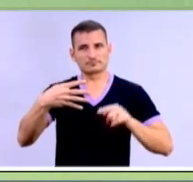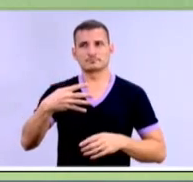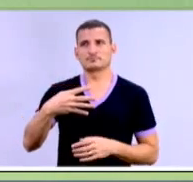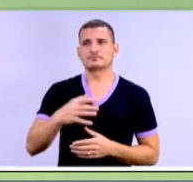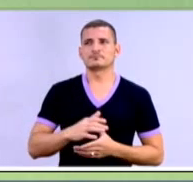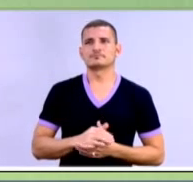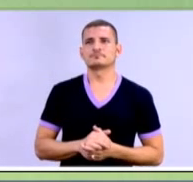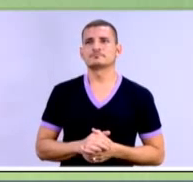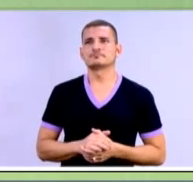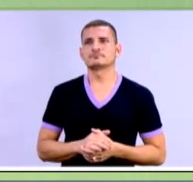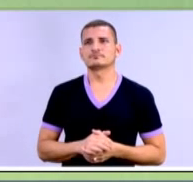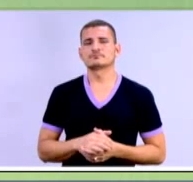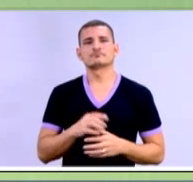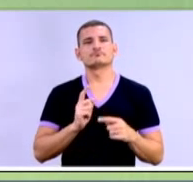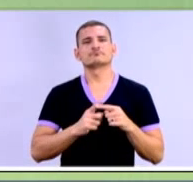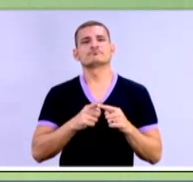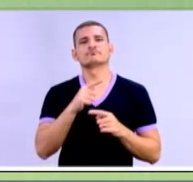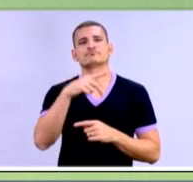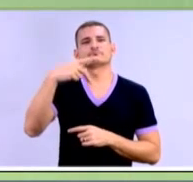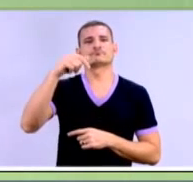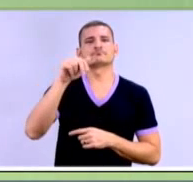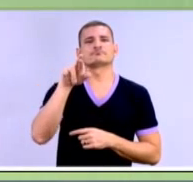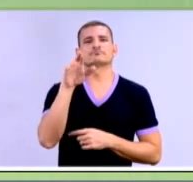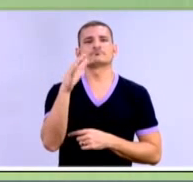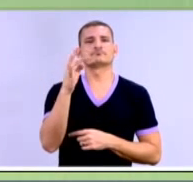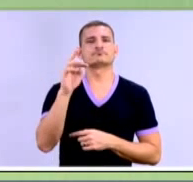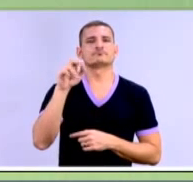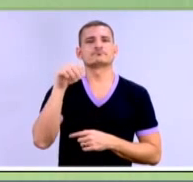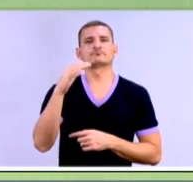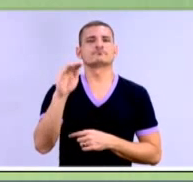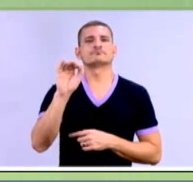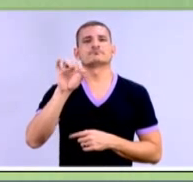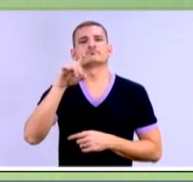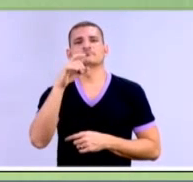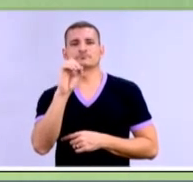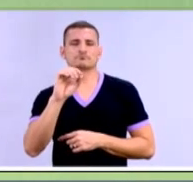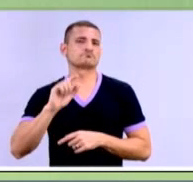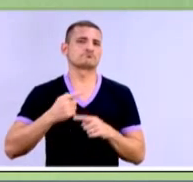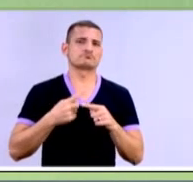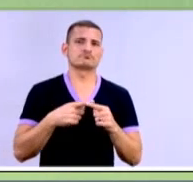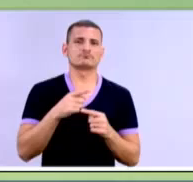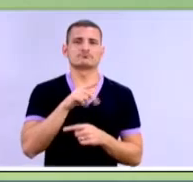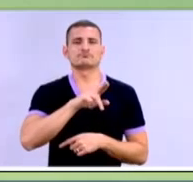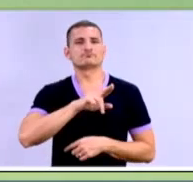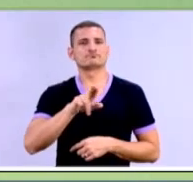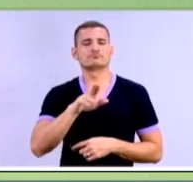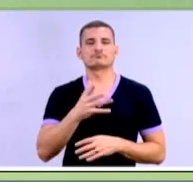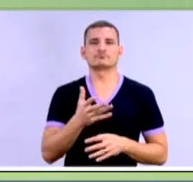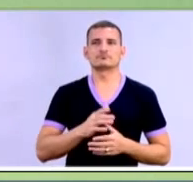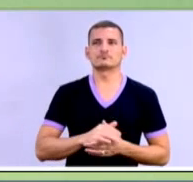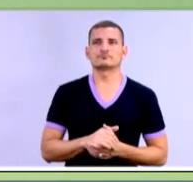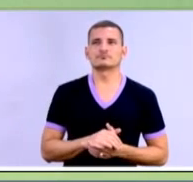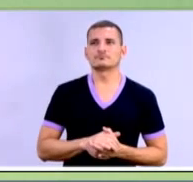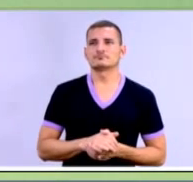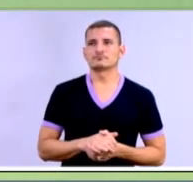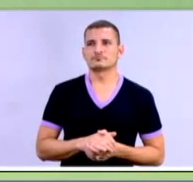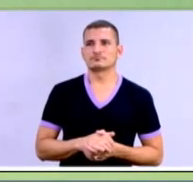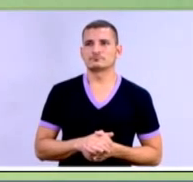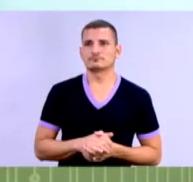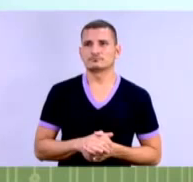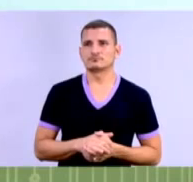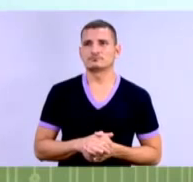que esse cabo é cabo de par trançado? O que ele tem a ver? Eu só vi um cabo ali redondinho e tal. Vamos ver ali